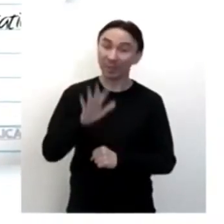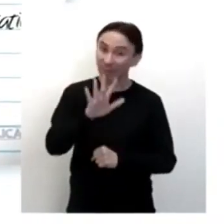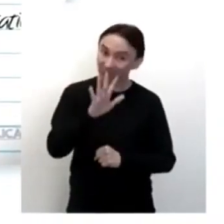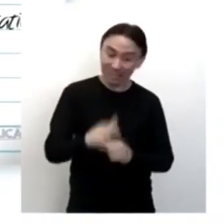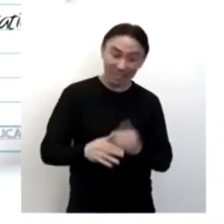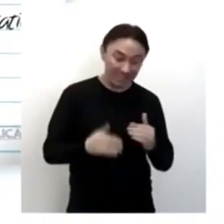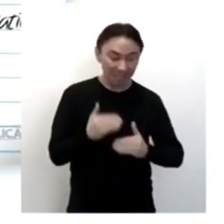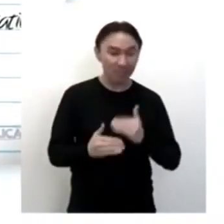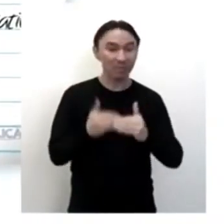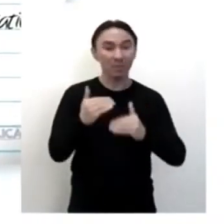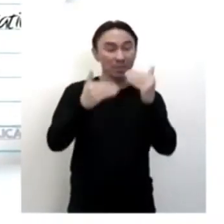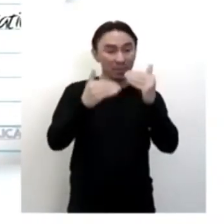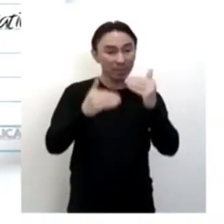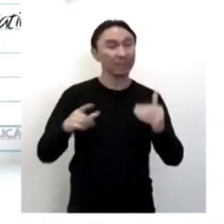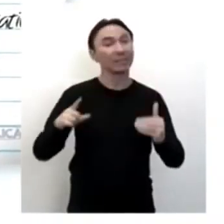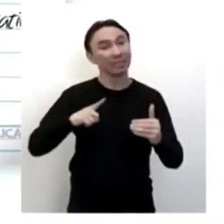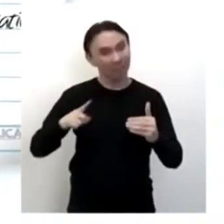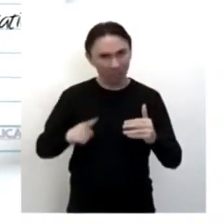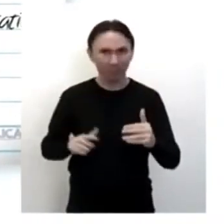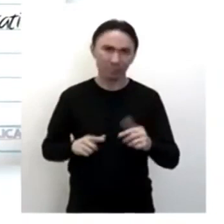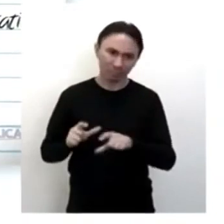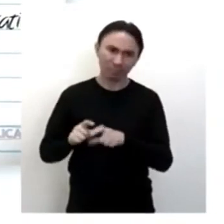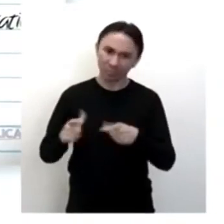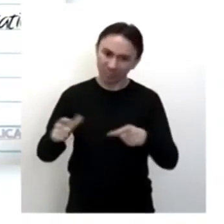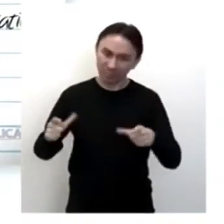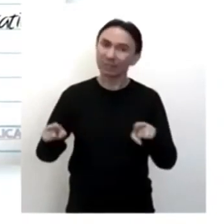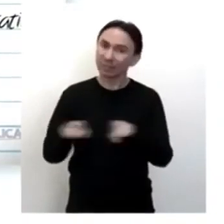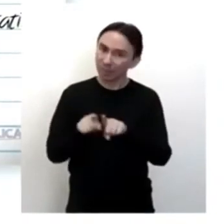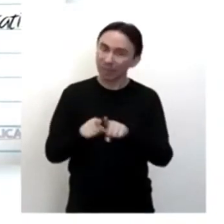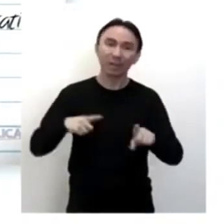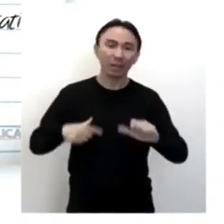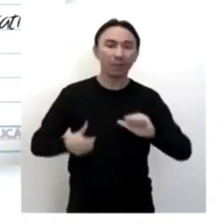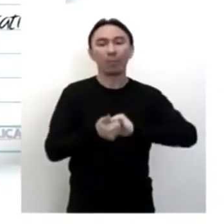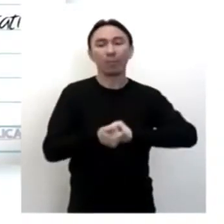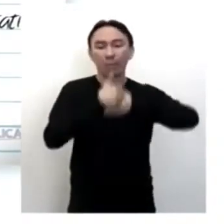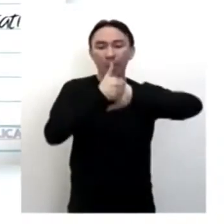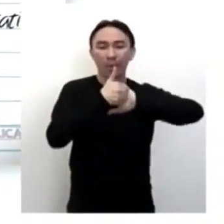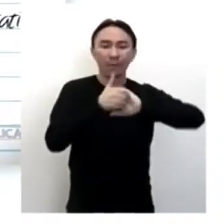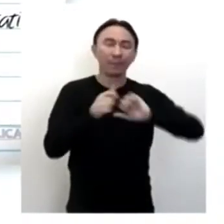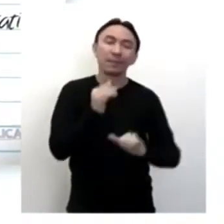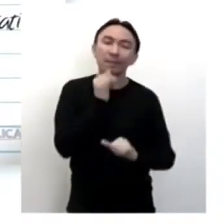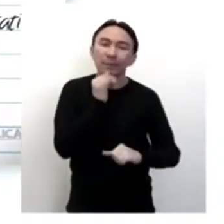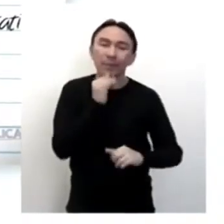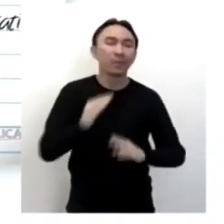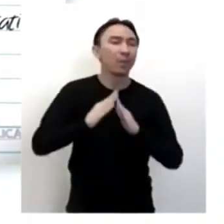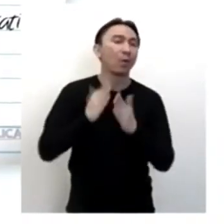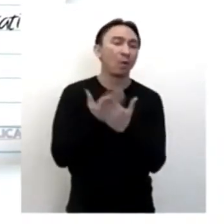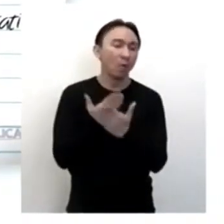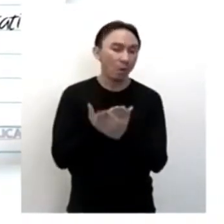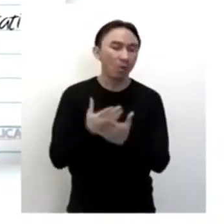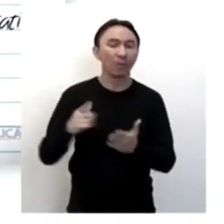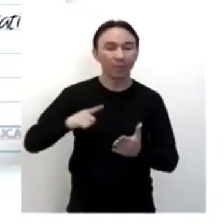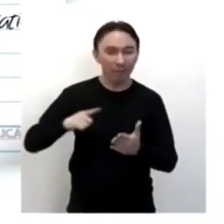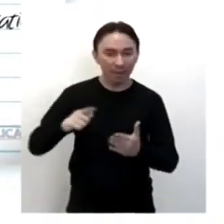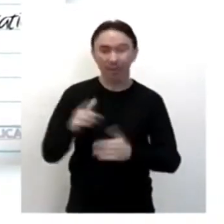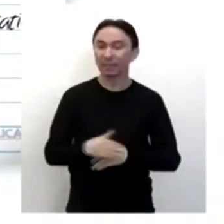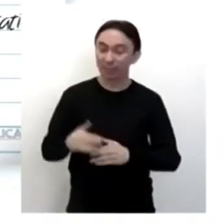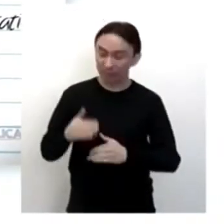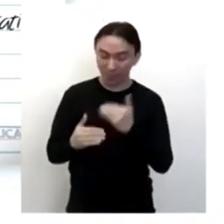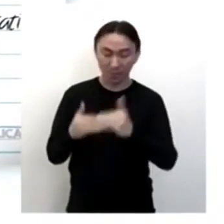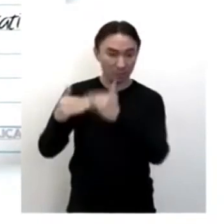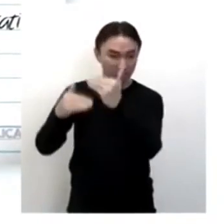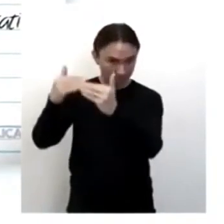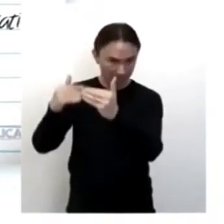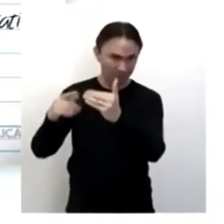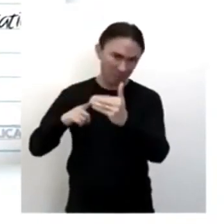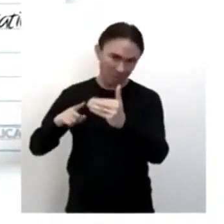envolve crescimento, mas alia a ele aspectos qualitativos. No caso da escola, poderíamos dizer que ocorre desenvolvimento quando, além do aumento do